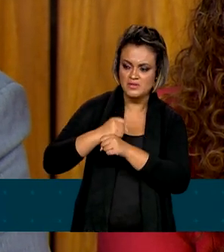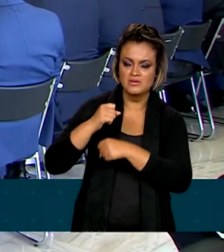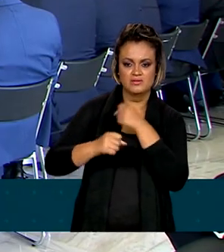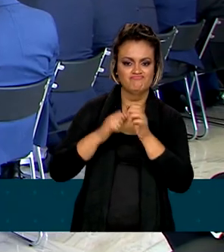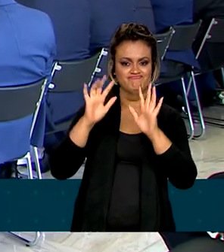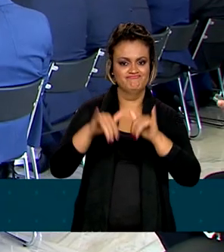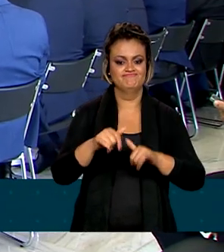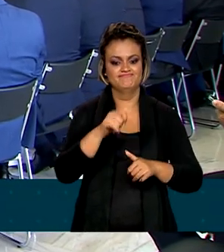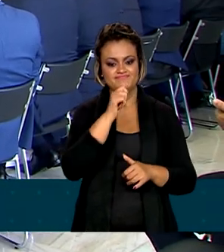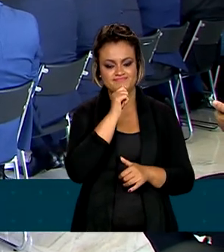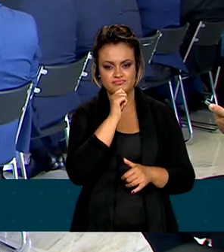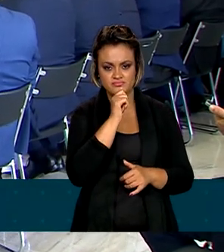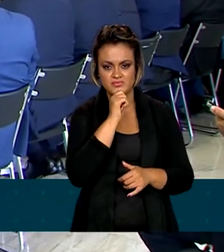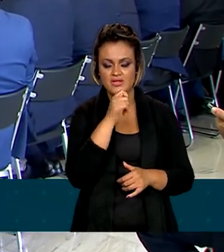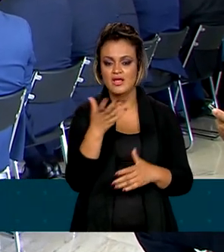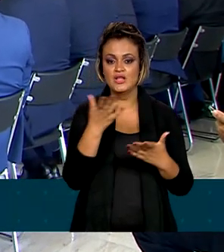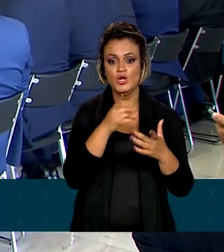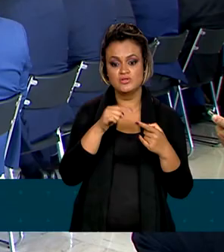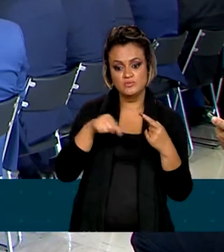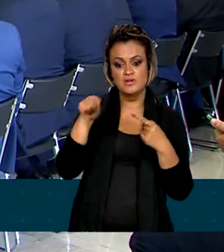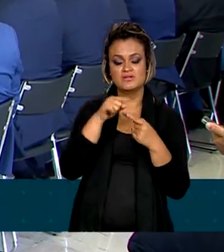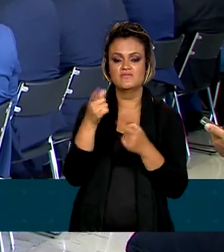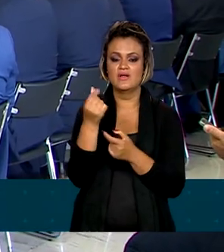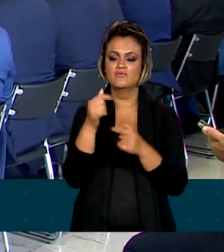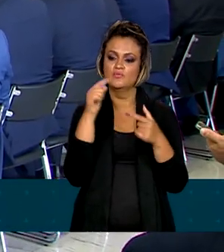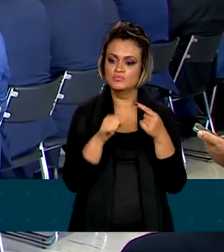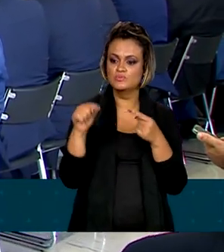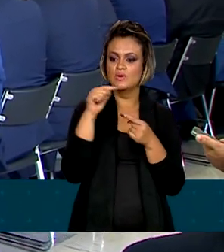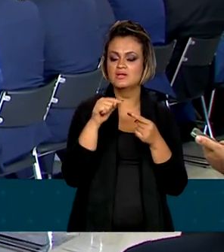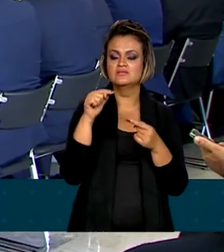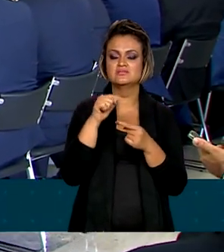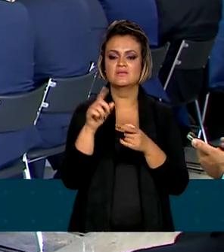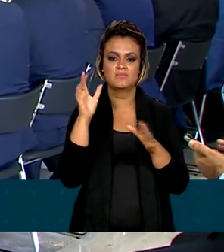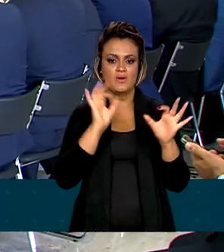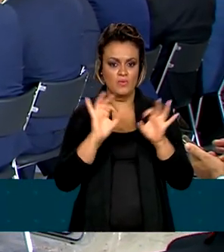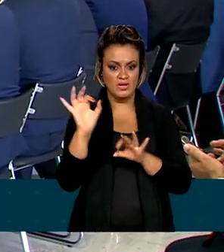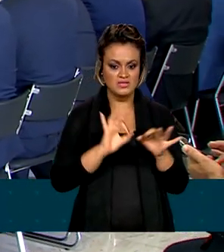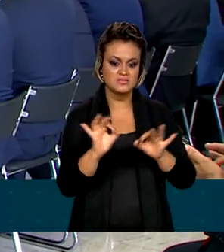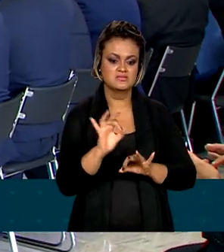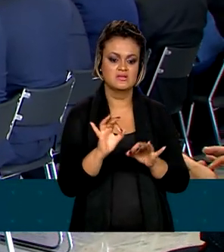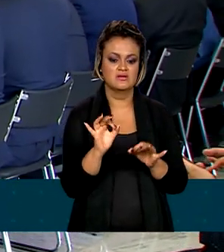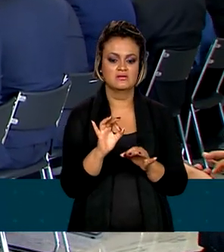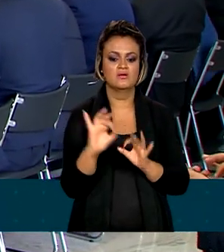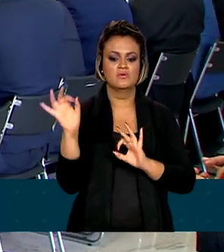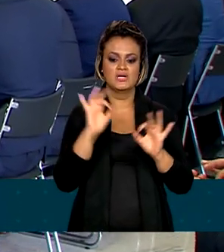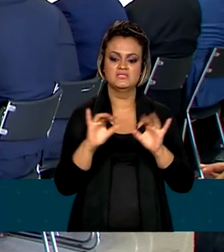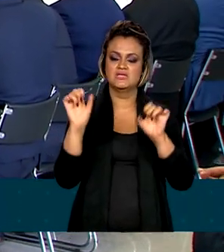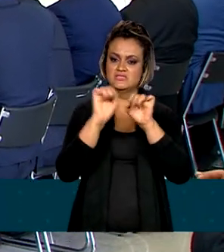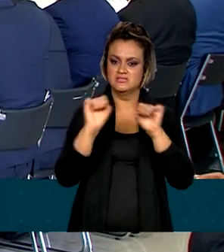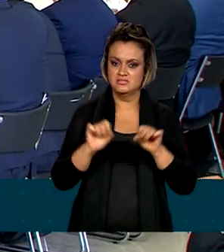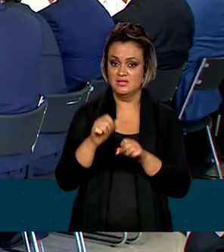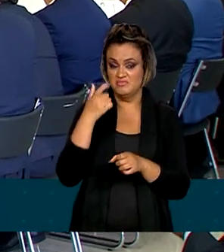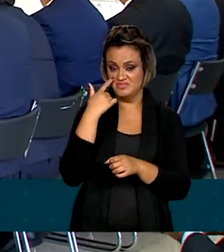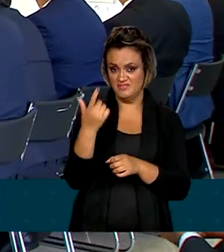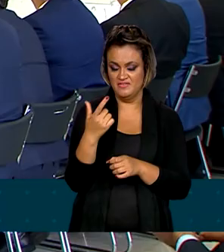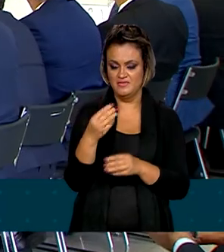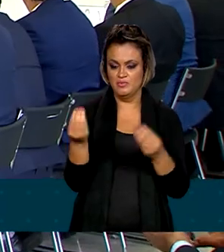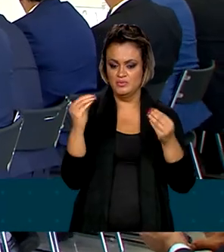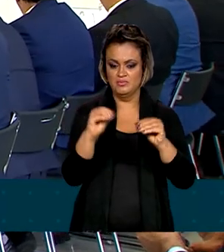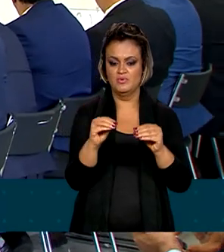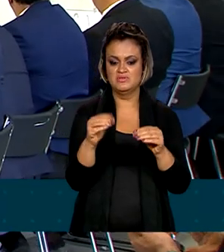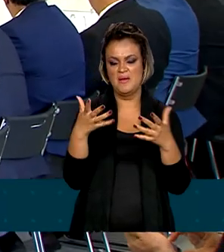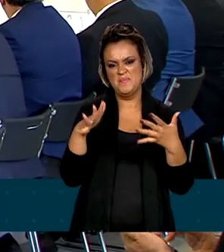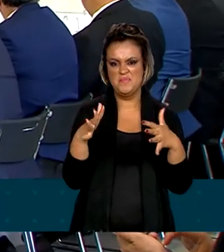foi concluída. Nós atualizaremos esse valor para viabilizar. Nesse sistema, vocês poderão botar qual o